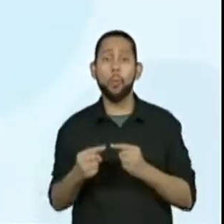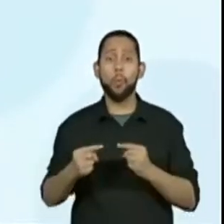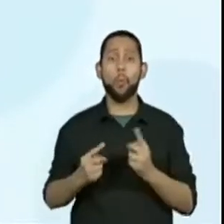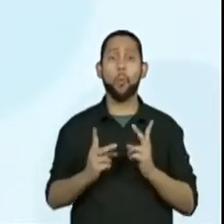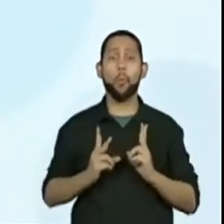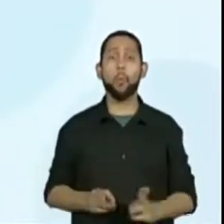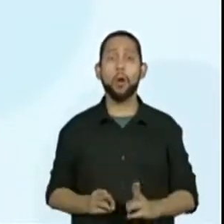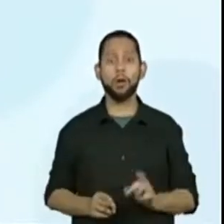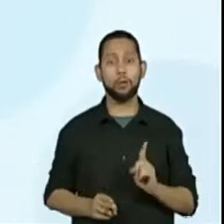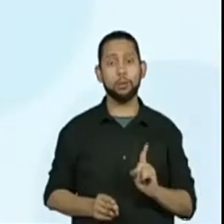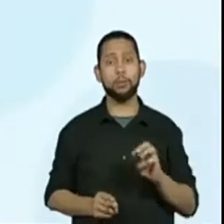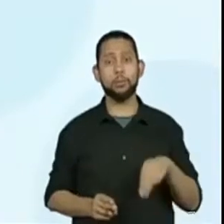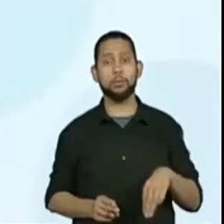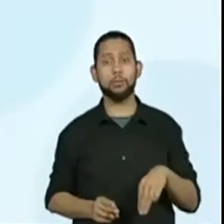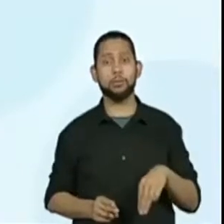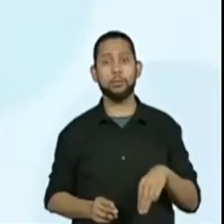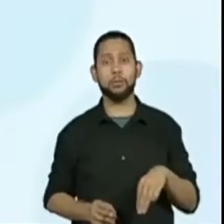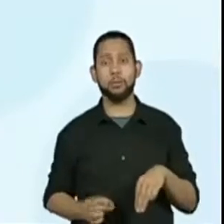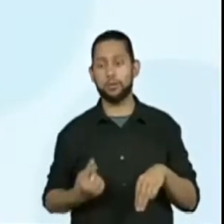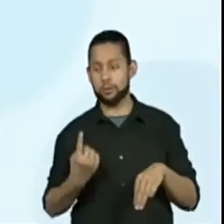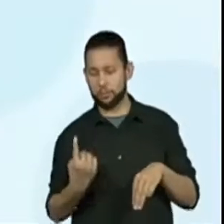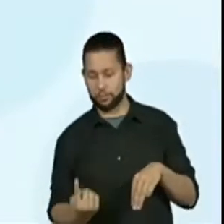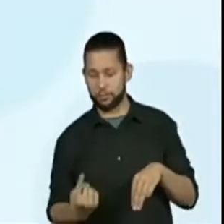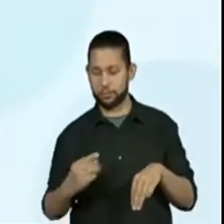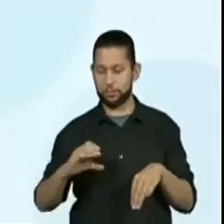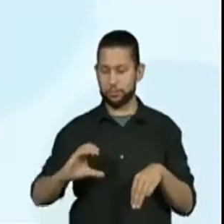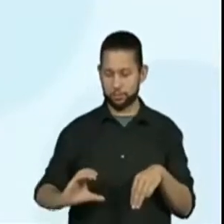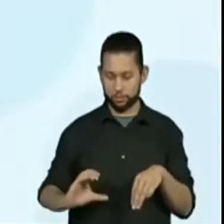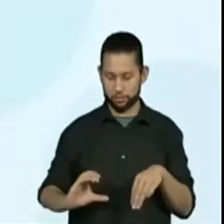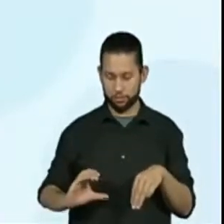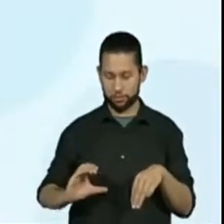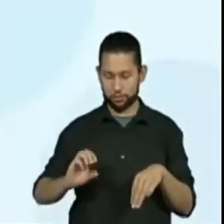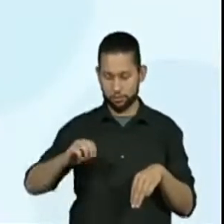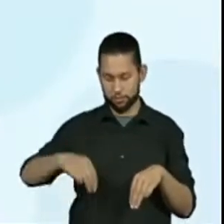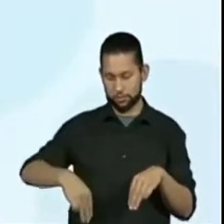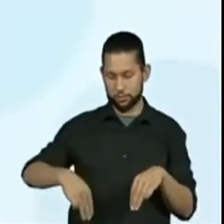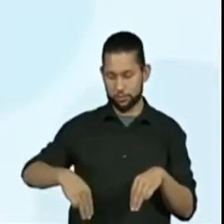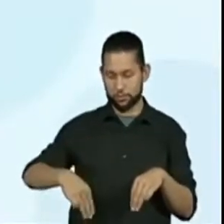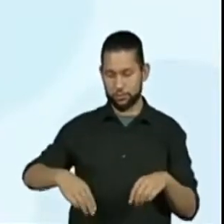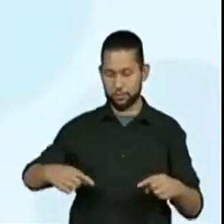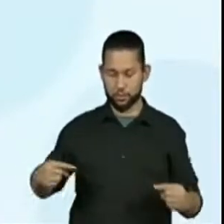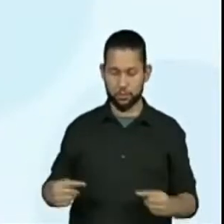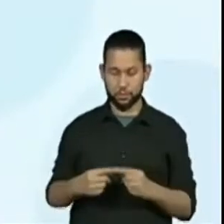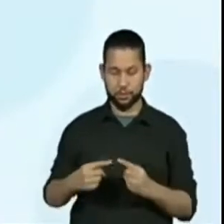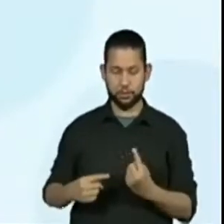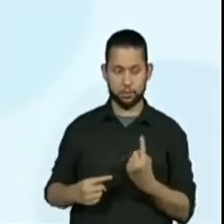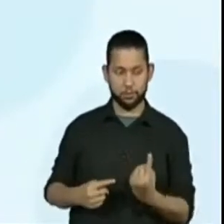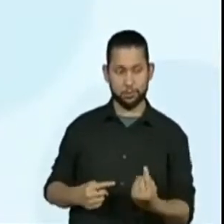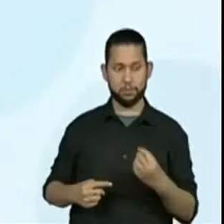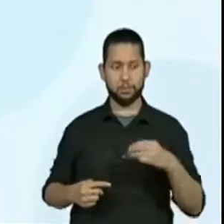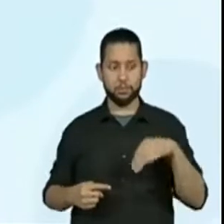equivale a 1 metro da vida real. Certo?